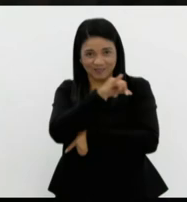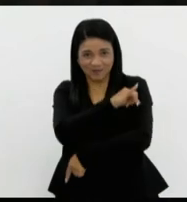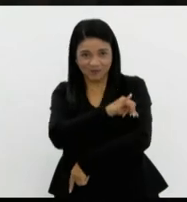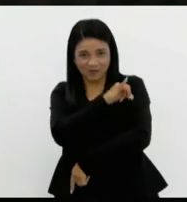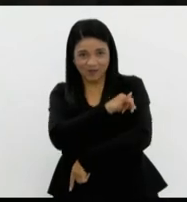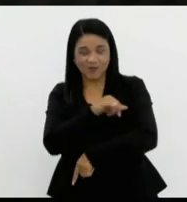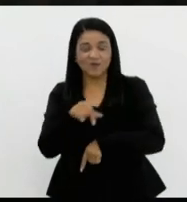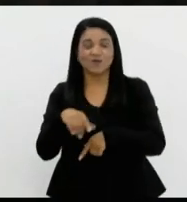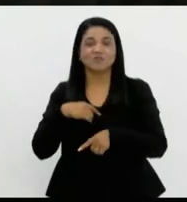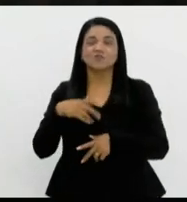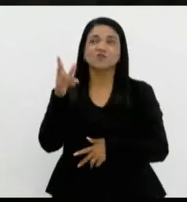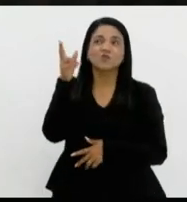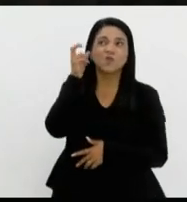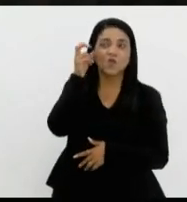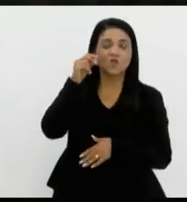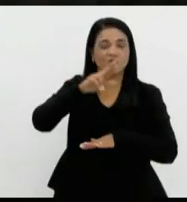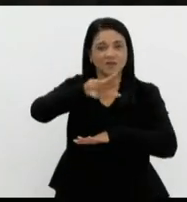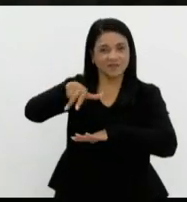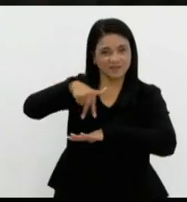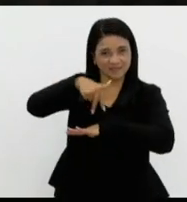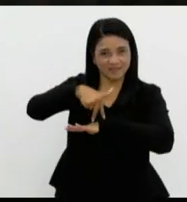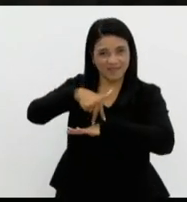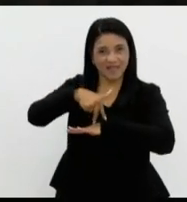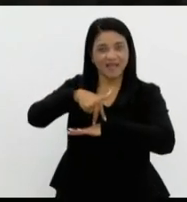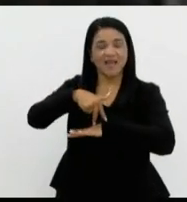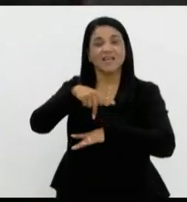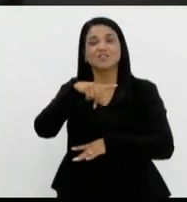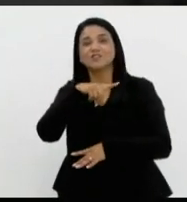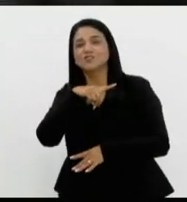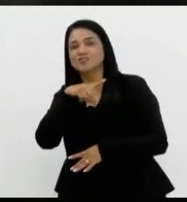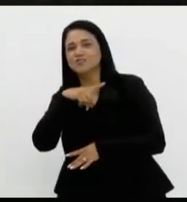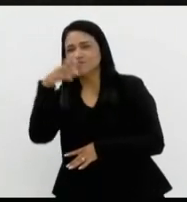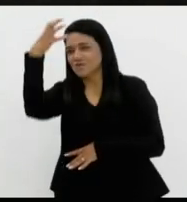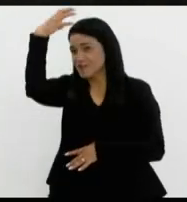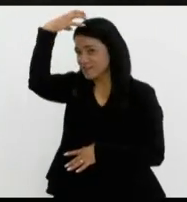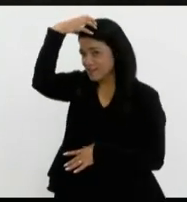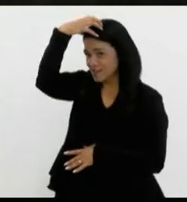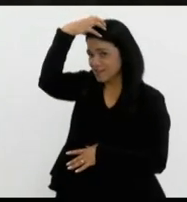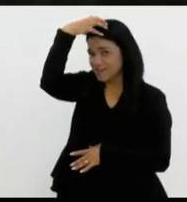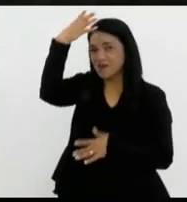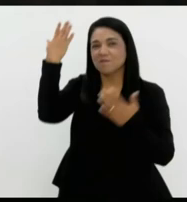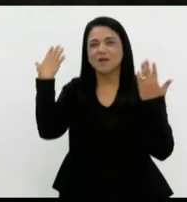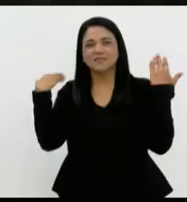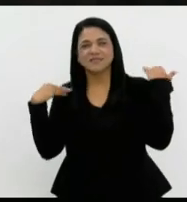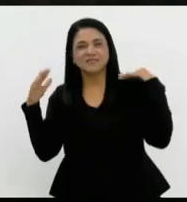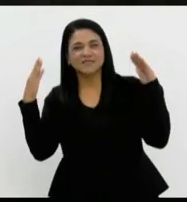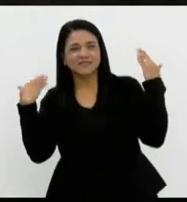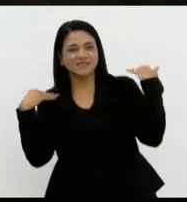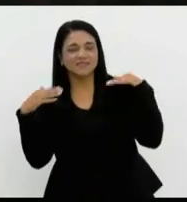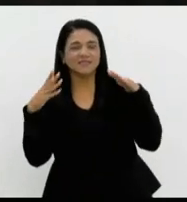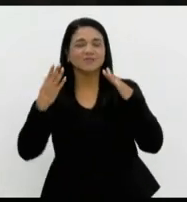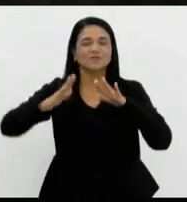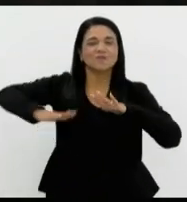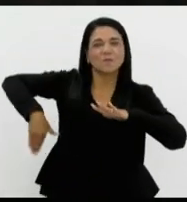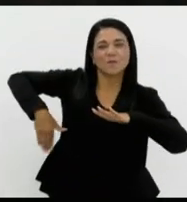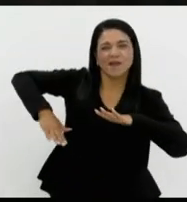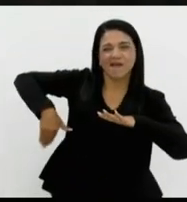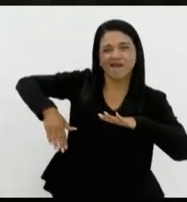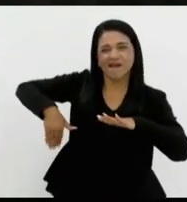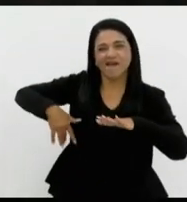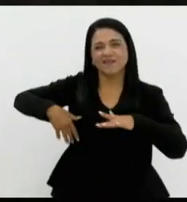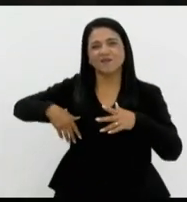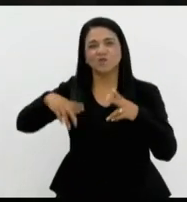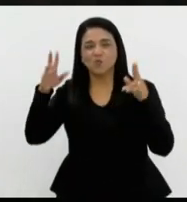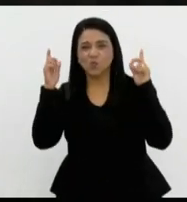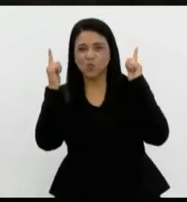aqui ouve falar na tribuna, estive, né, em Angra dos Reis, passeando, curtindo a praia, e aproveita